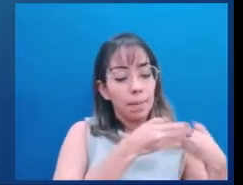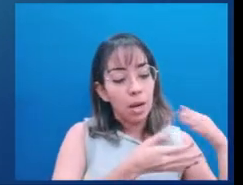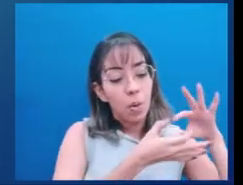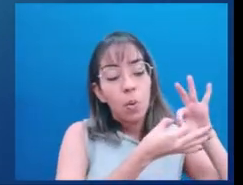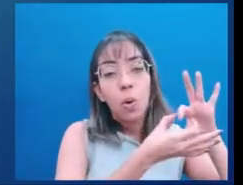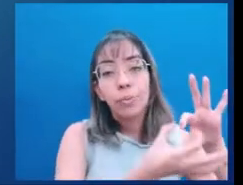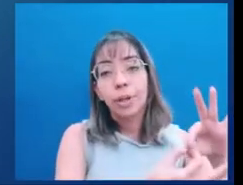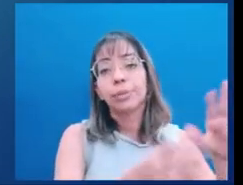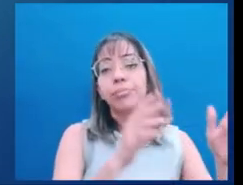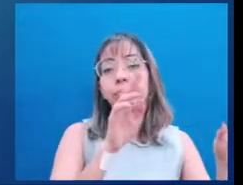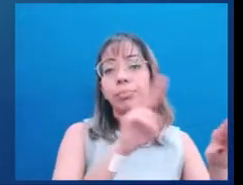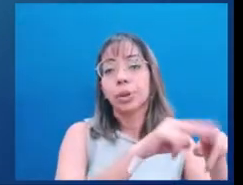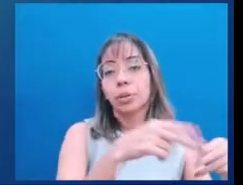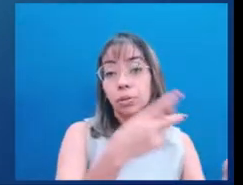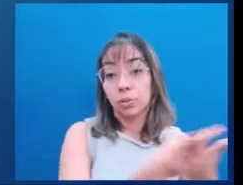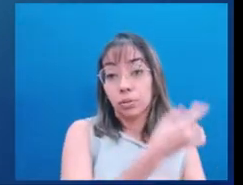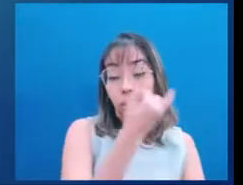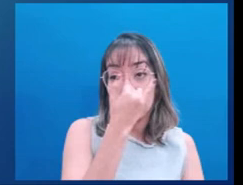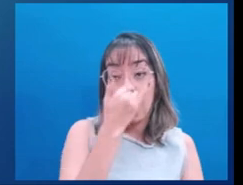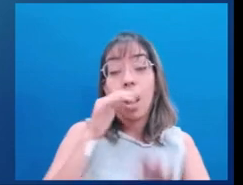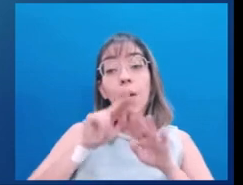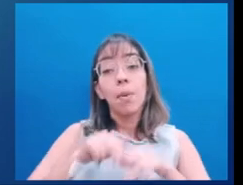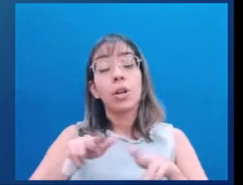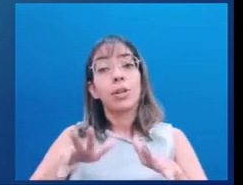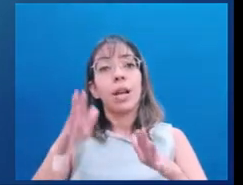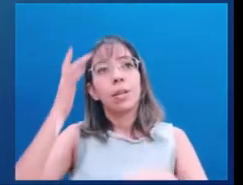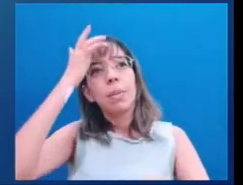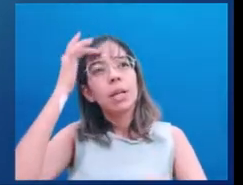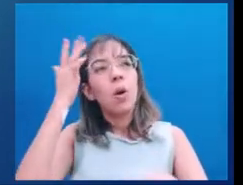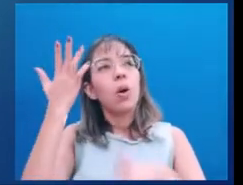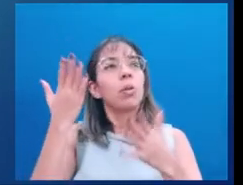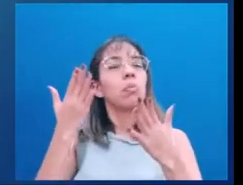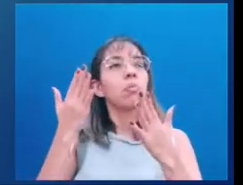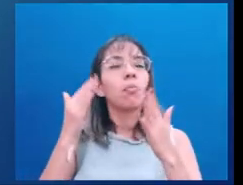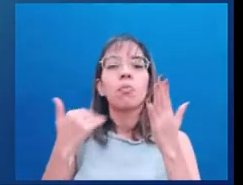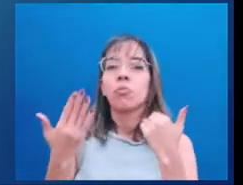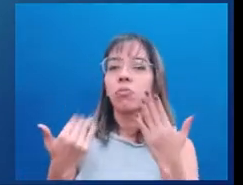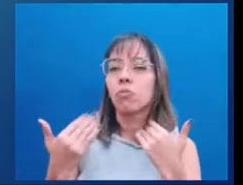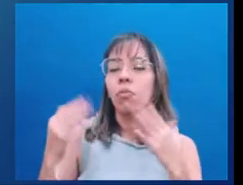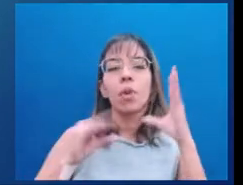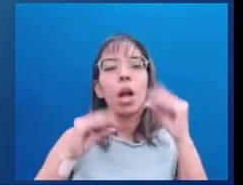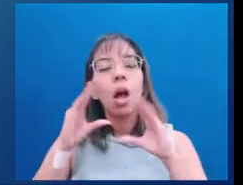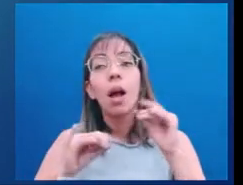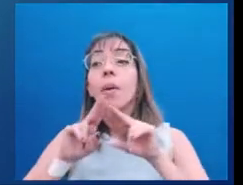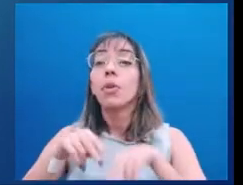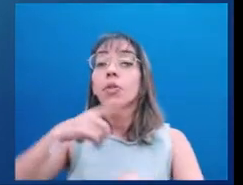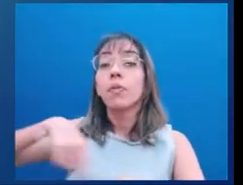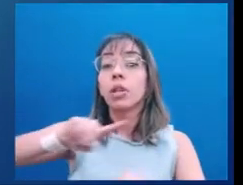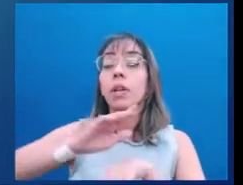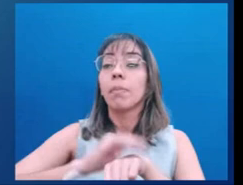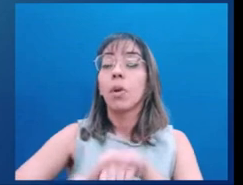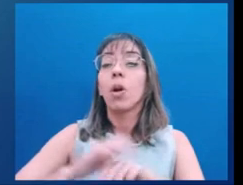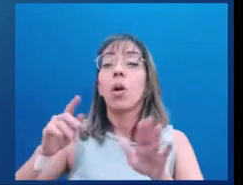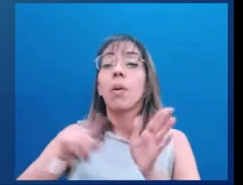série de fatores aí que levaram a essa ocorrência. Então, né, ele é um produto que está sendo muito comentado. Acho interessante que